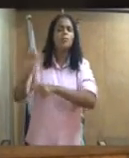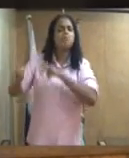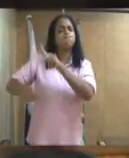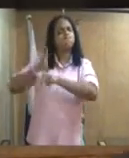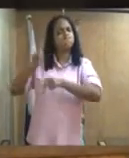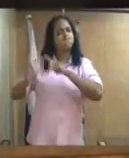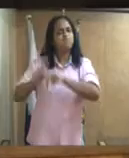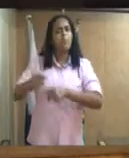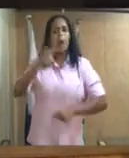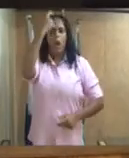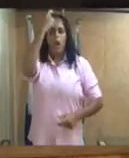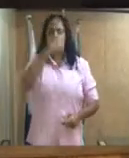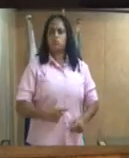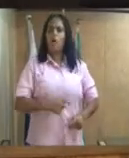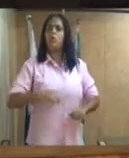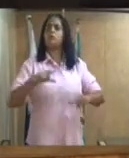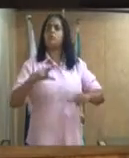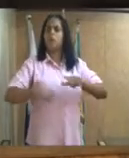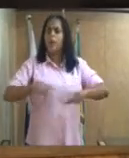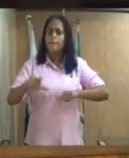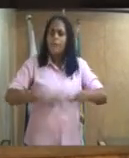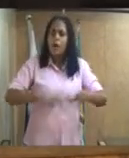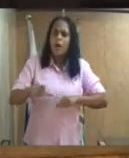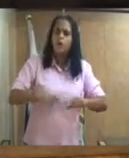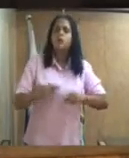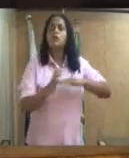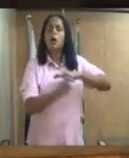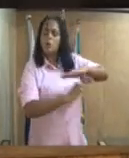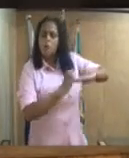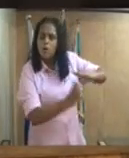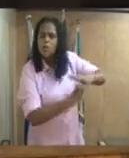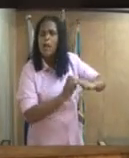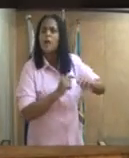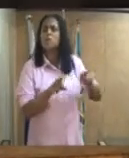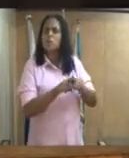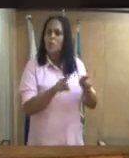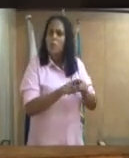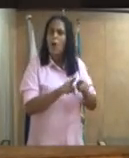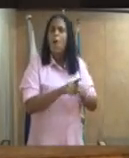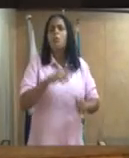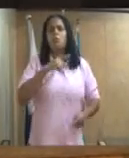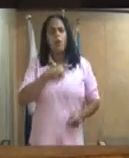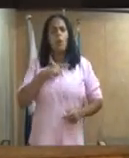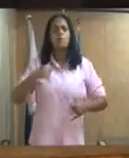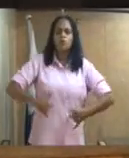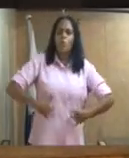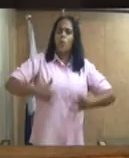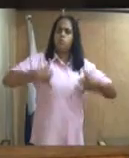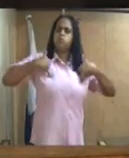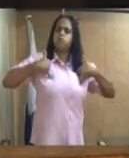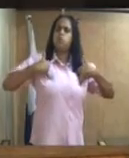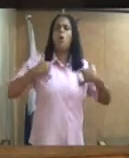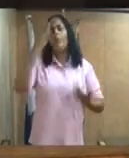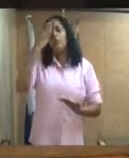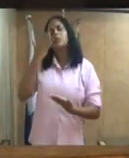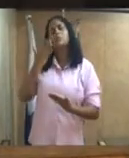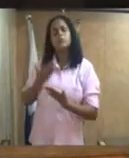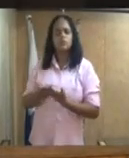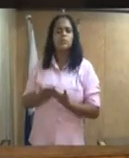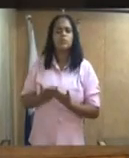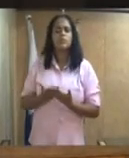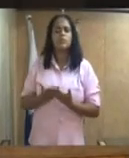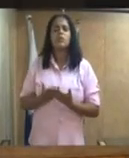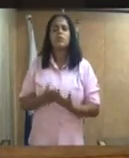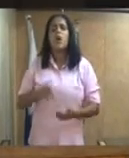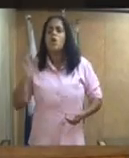sou trabalhador, eu sou empresário dessa cidade com muito orgulho. E eu tenho a certeza que nós